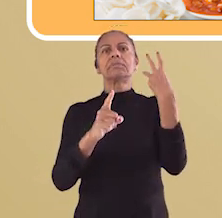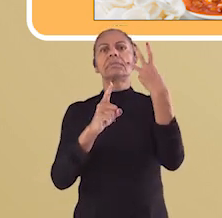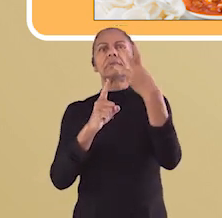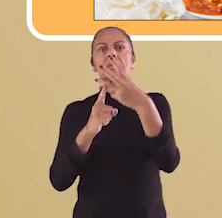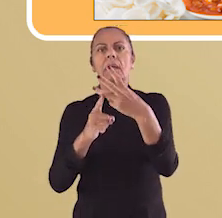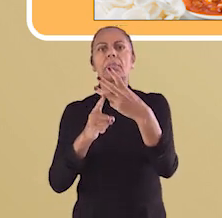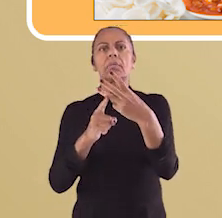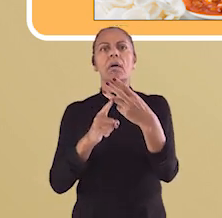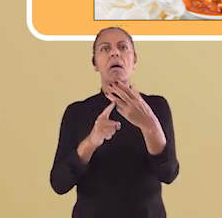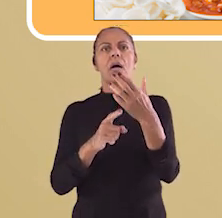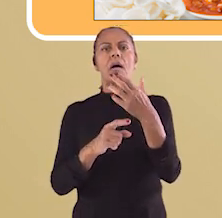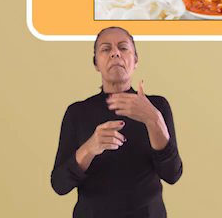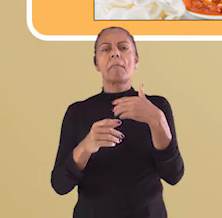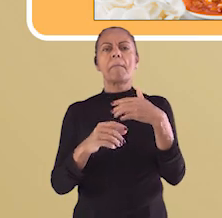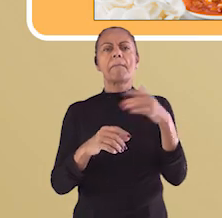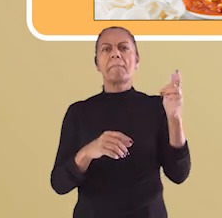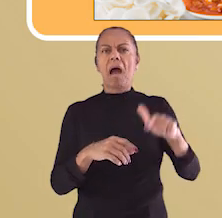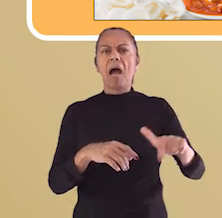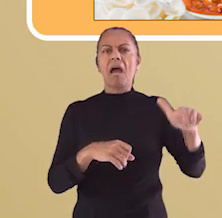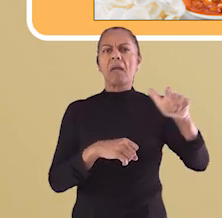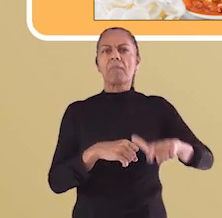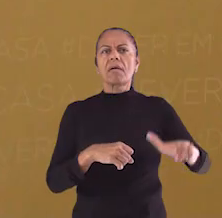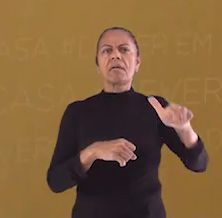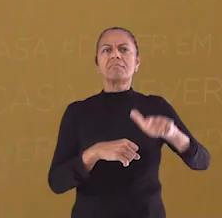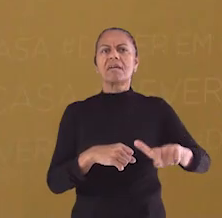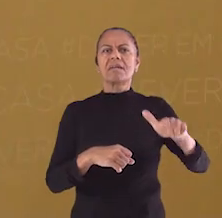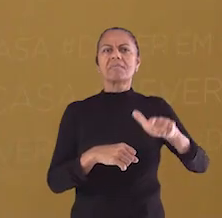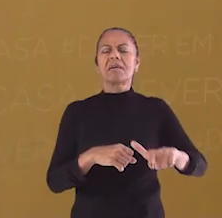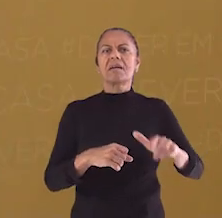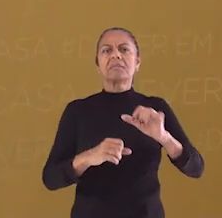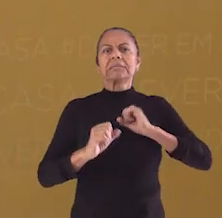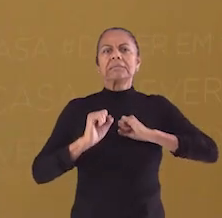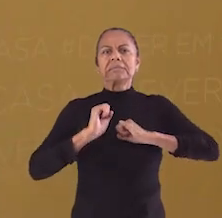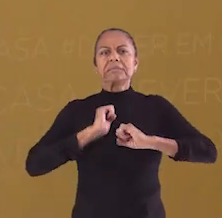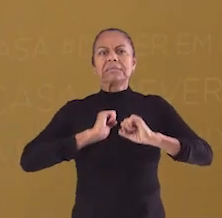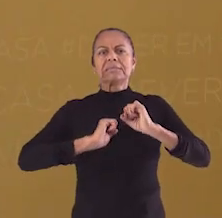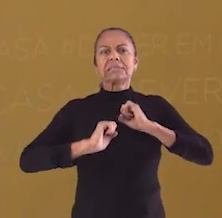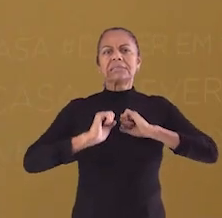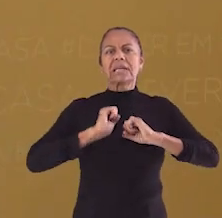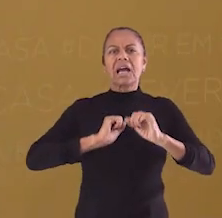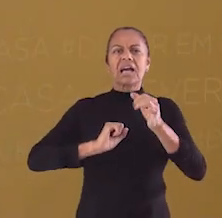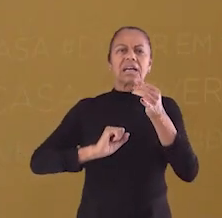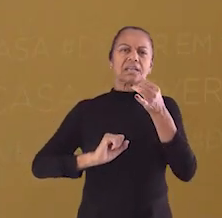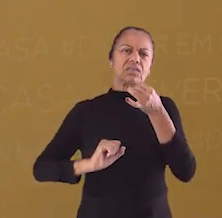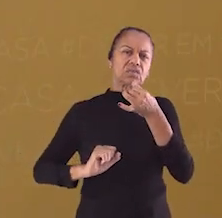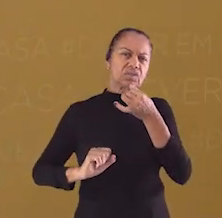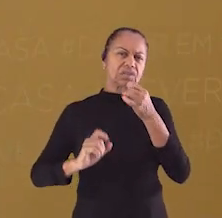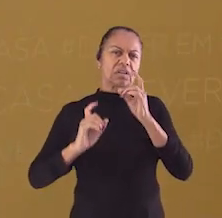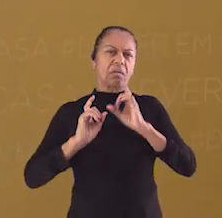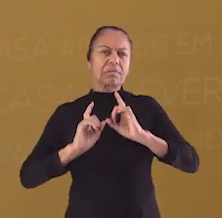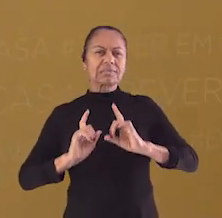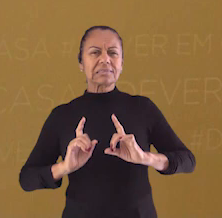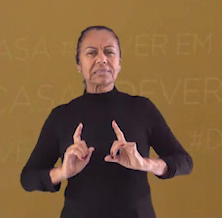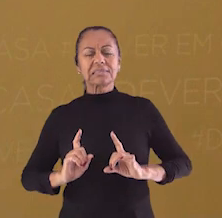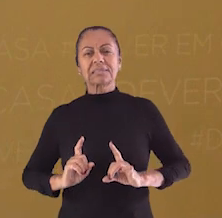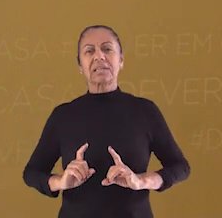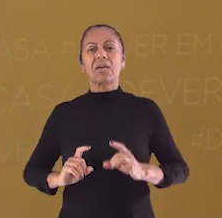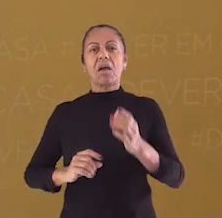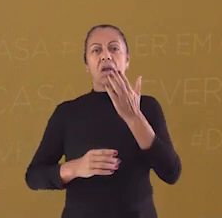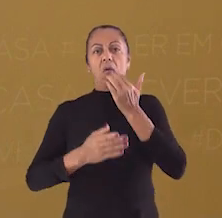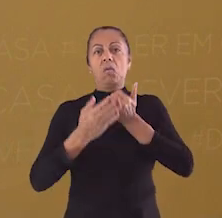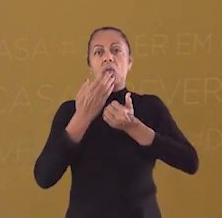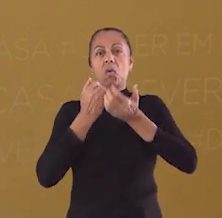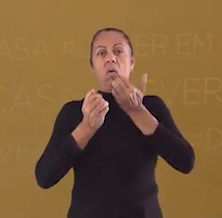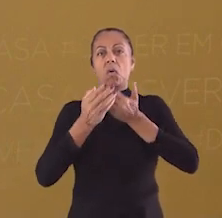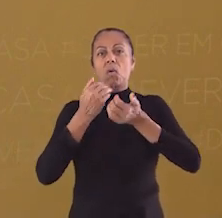ou o triplo de uma alimentação comum. Esse transtorno pode ser agravado por problemas de ansiedade ou depressão, nos quais a